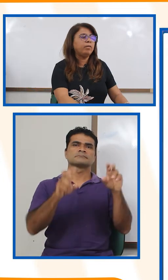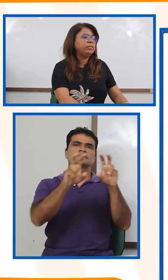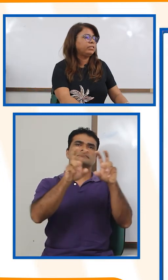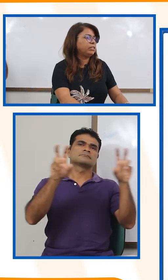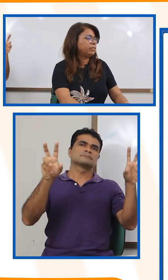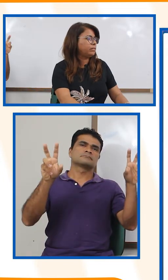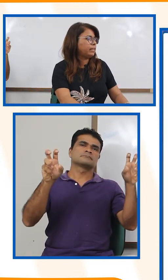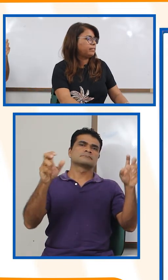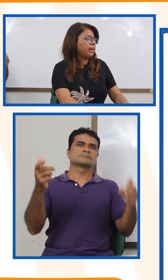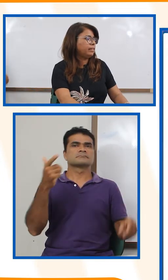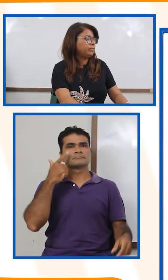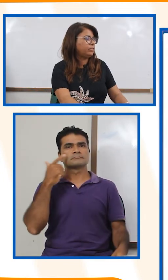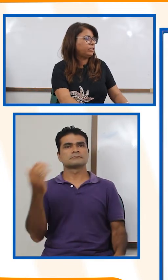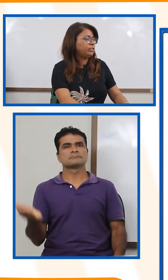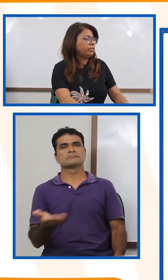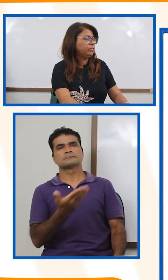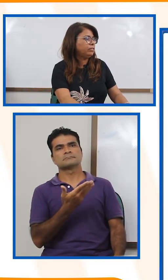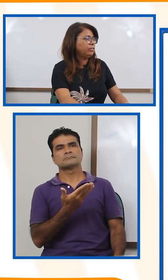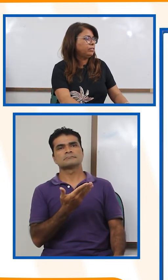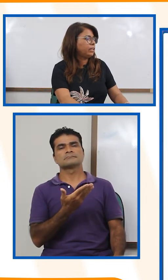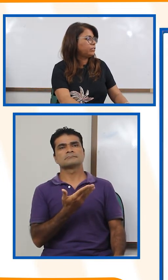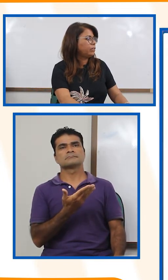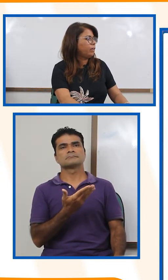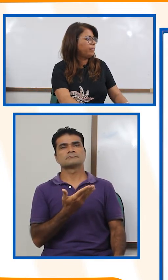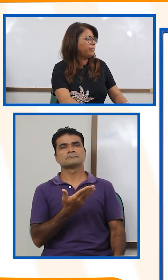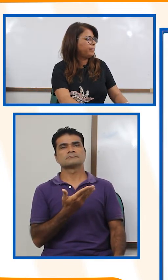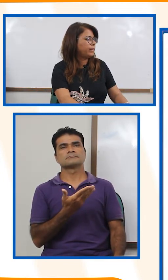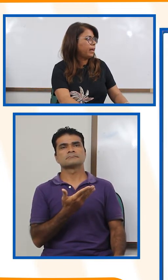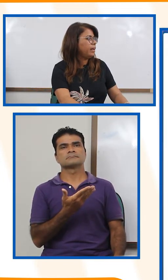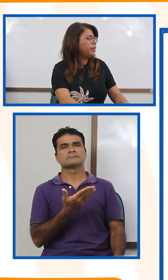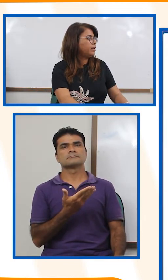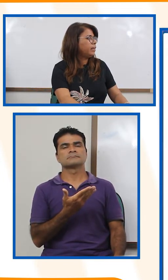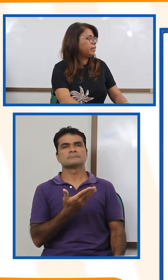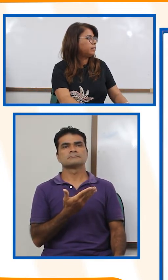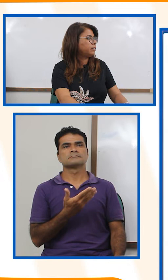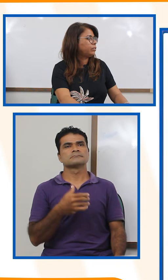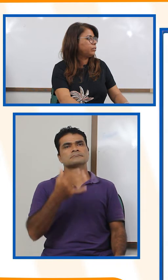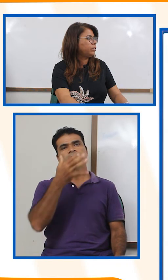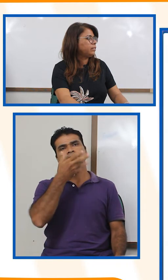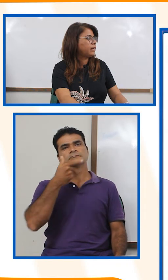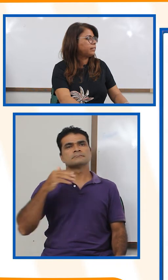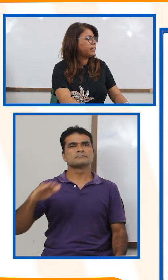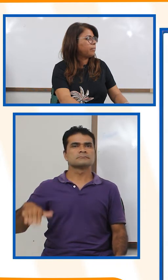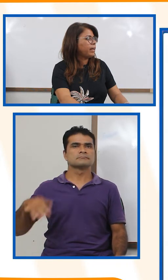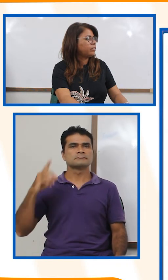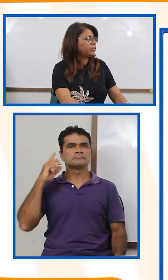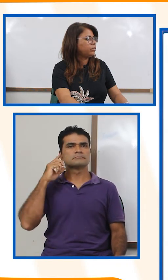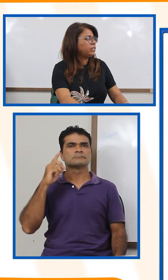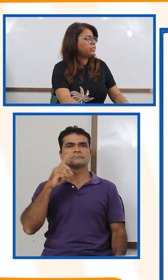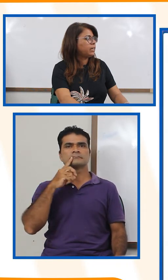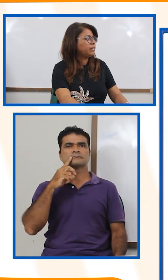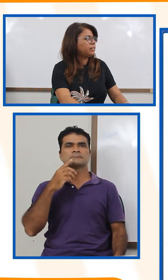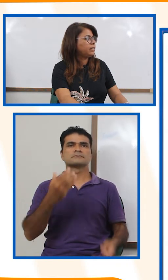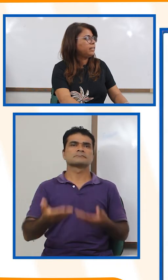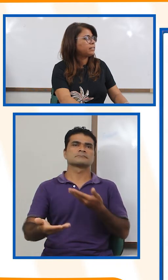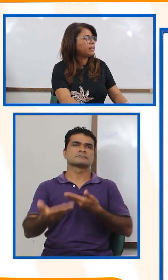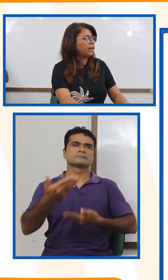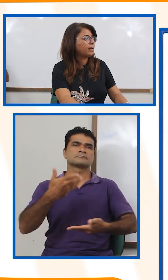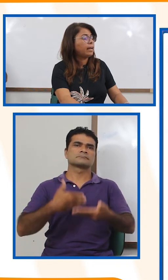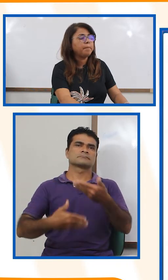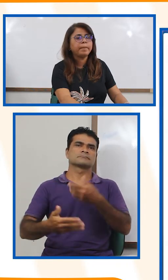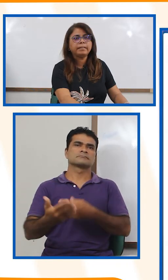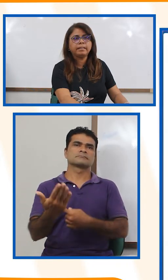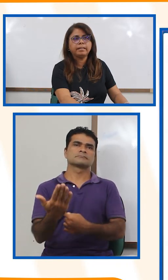está o título, tá certo? O título do texto, ó, tá? Crianças surdas recebem ajuda de cães guias